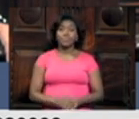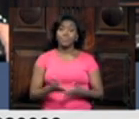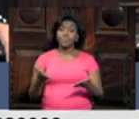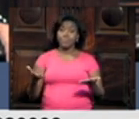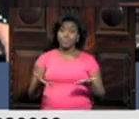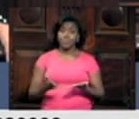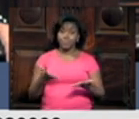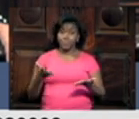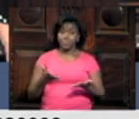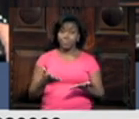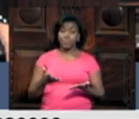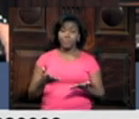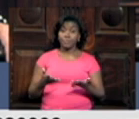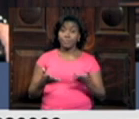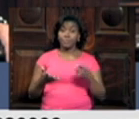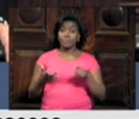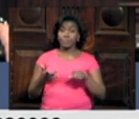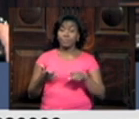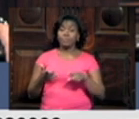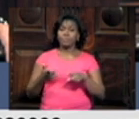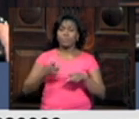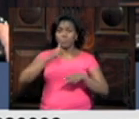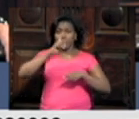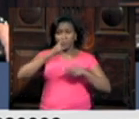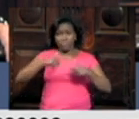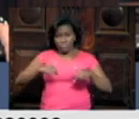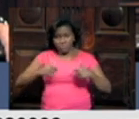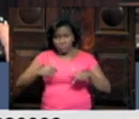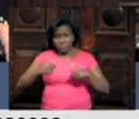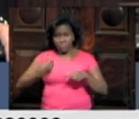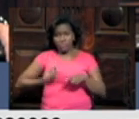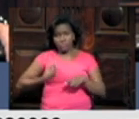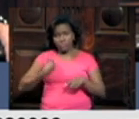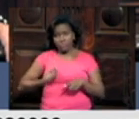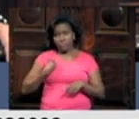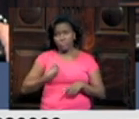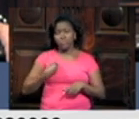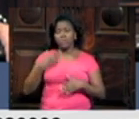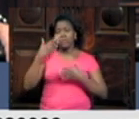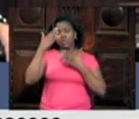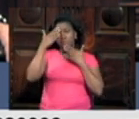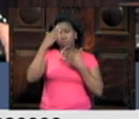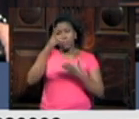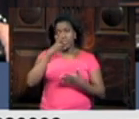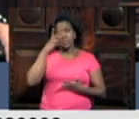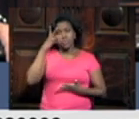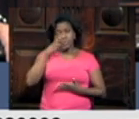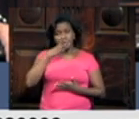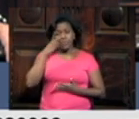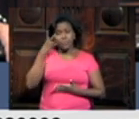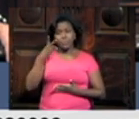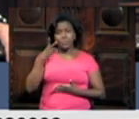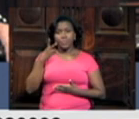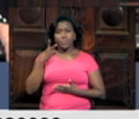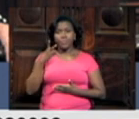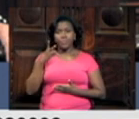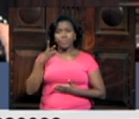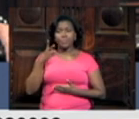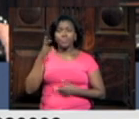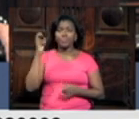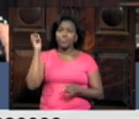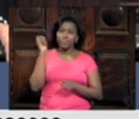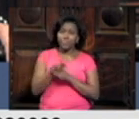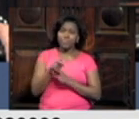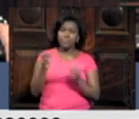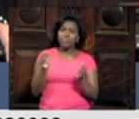atualmente exercendo o mandato, e muito obrigado aos vereadores que tomarão posse junto com a